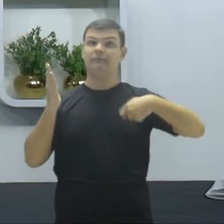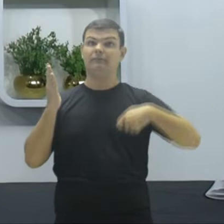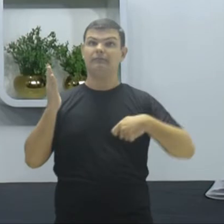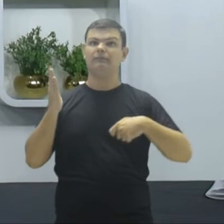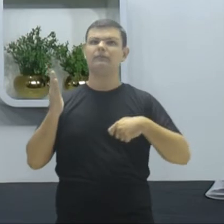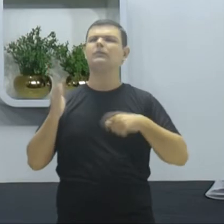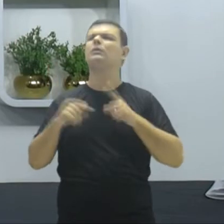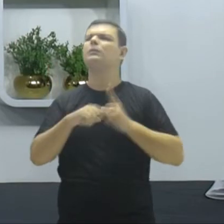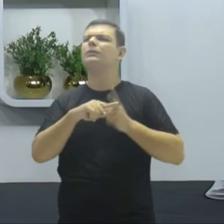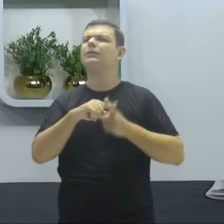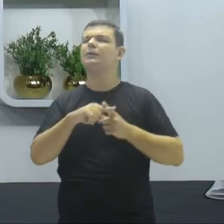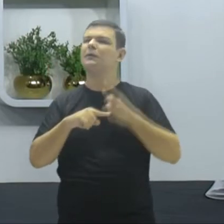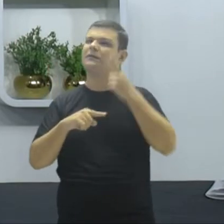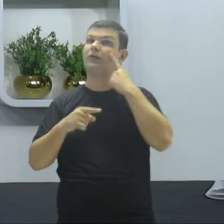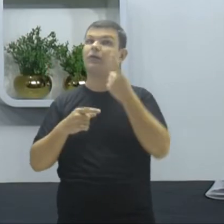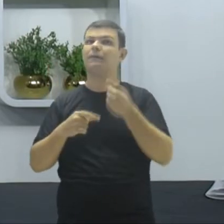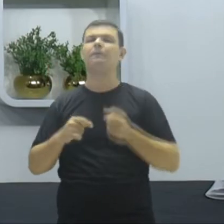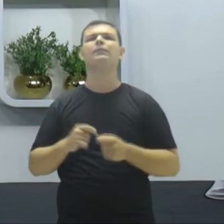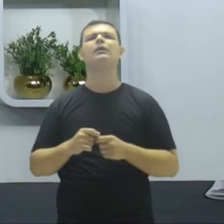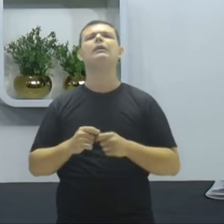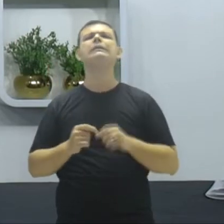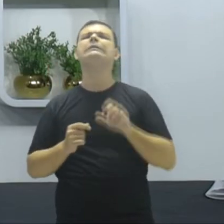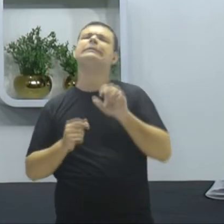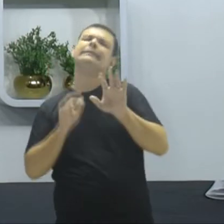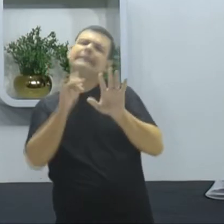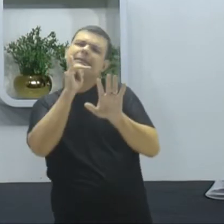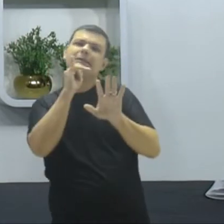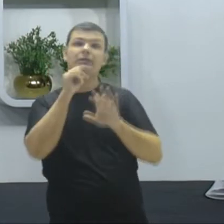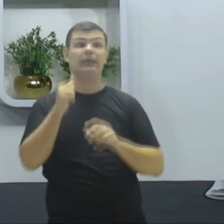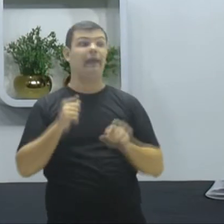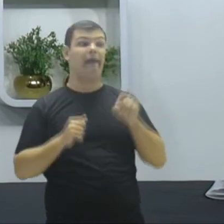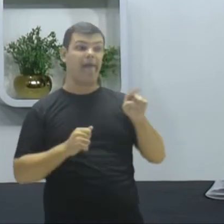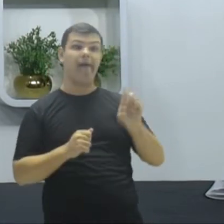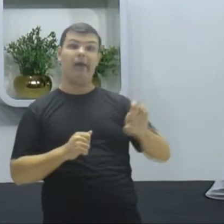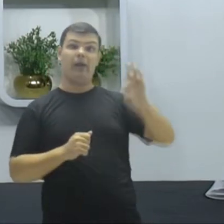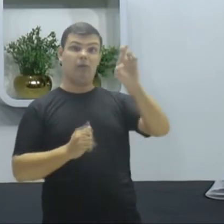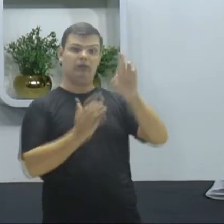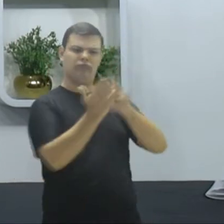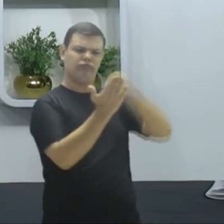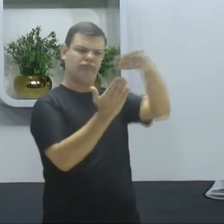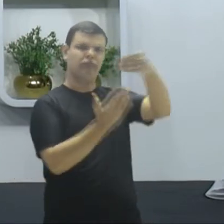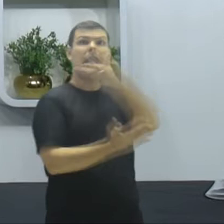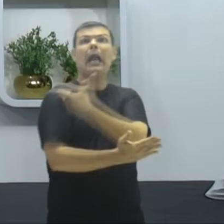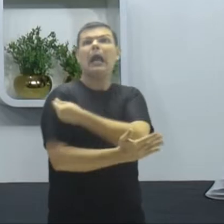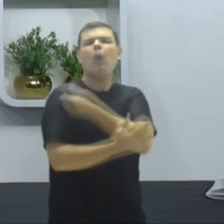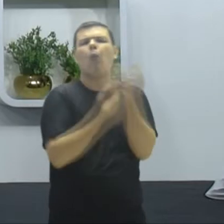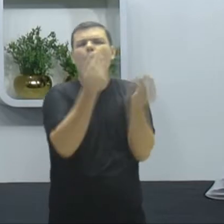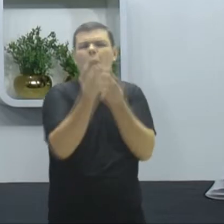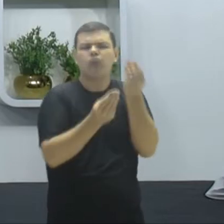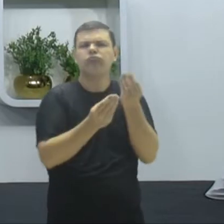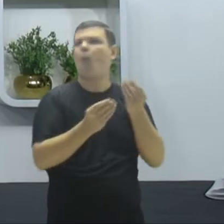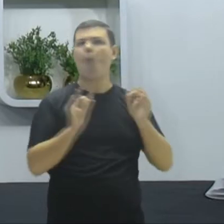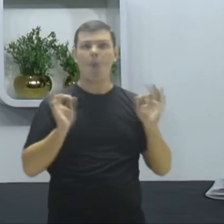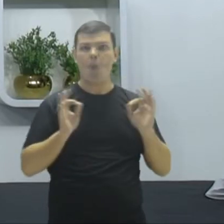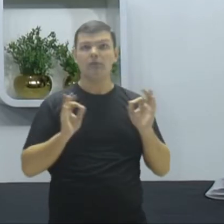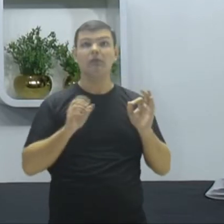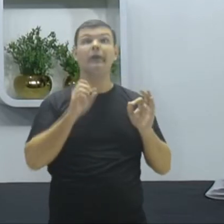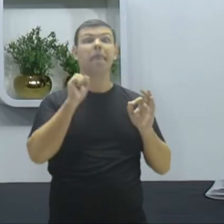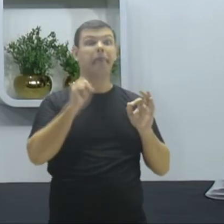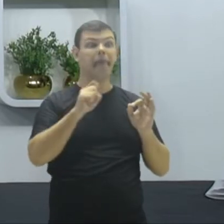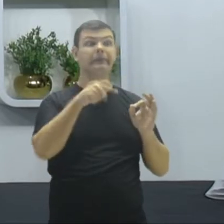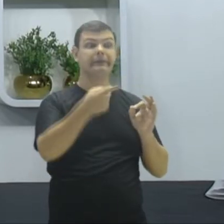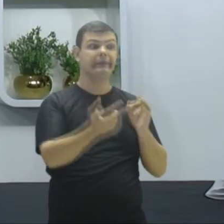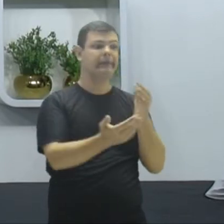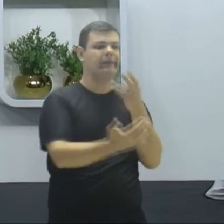Só voltando para o nosso exemplo. Se o seu responsável não estiver atento ao calendário de vacina, pode acontecer de você perder